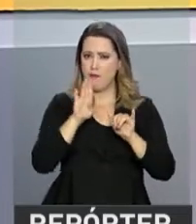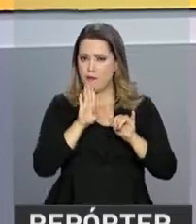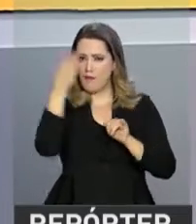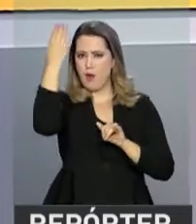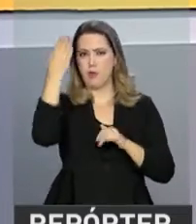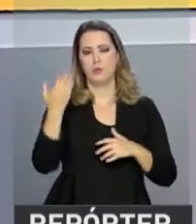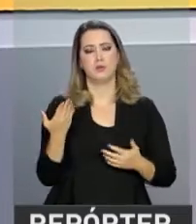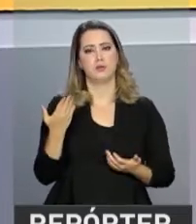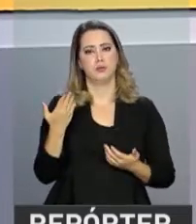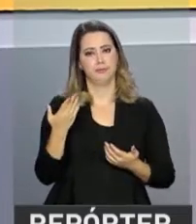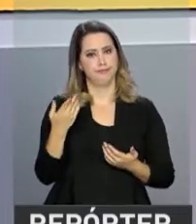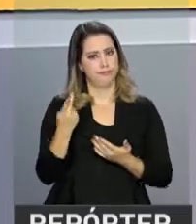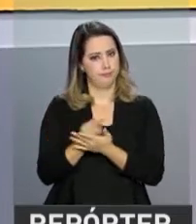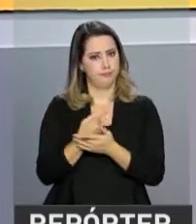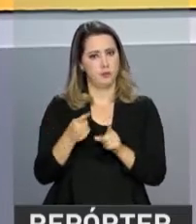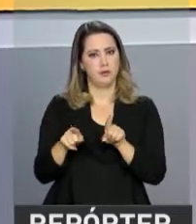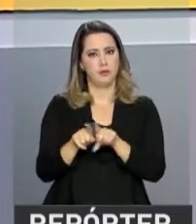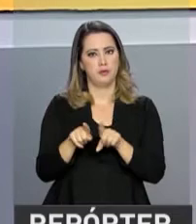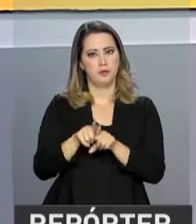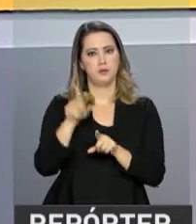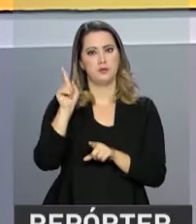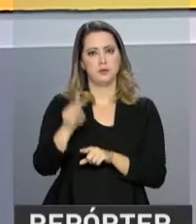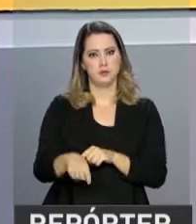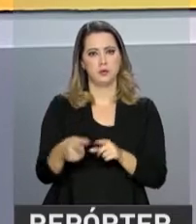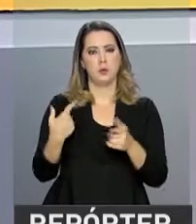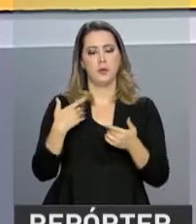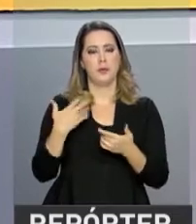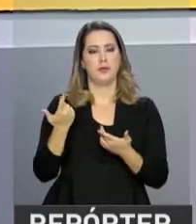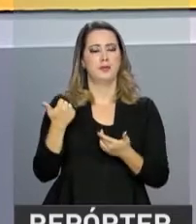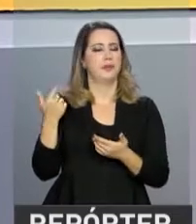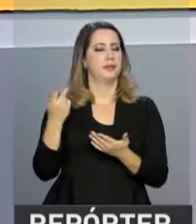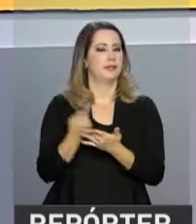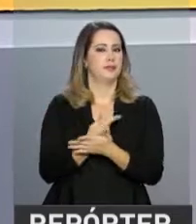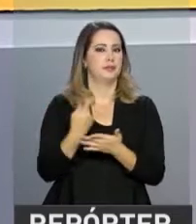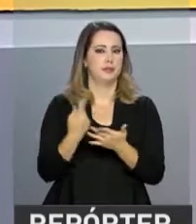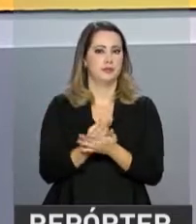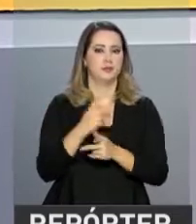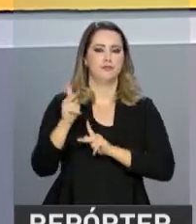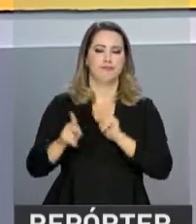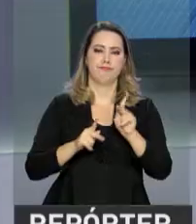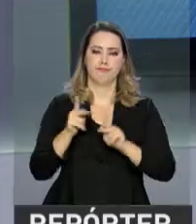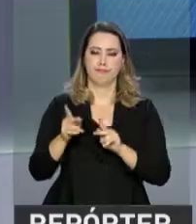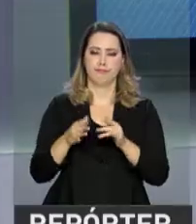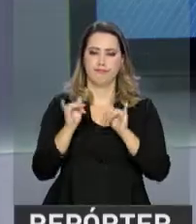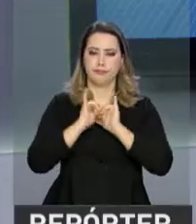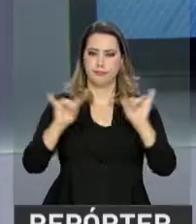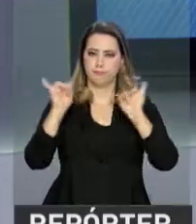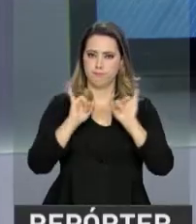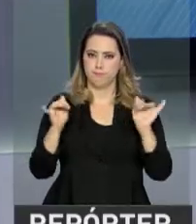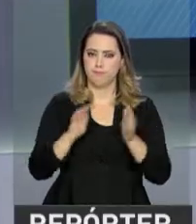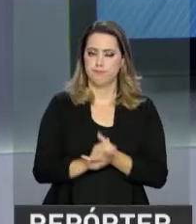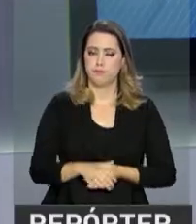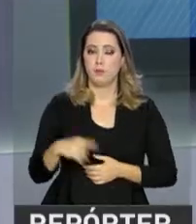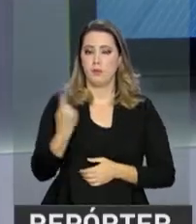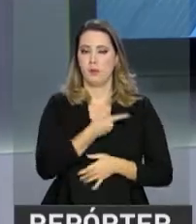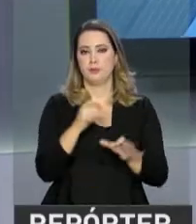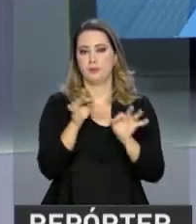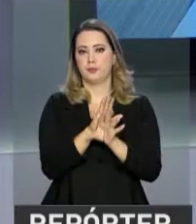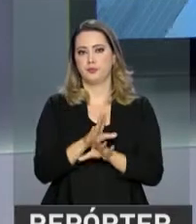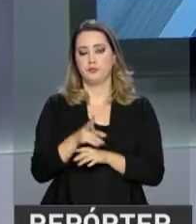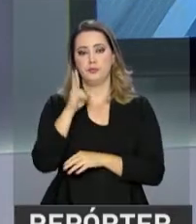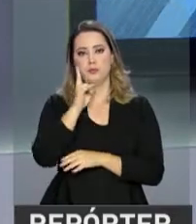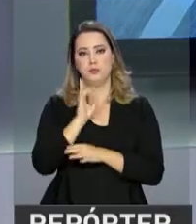Filho destaca ainda que fake news são um desserviço à população e à democracia. Nós ficamos por aqui. Você pode rever